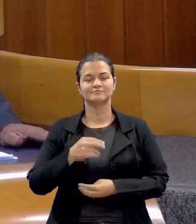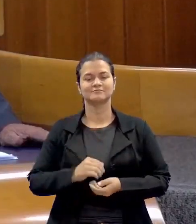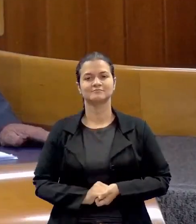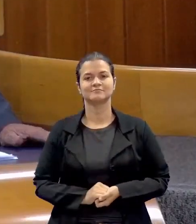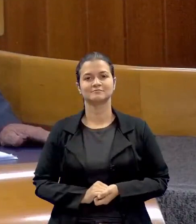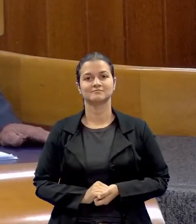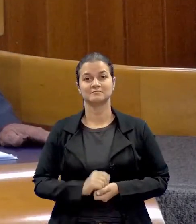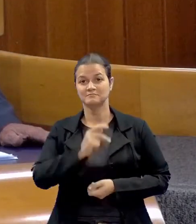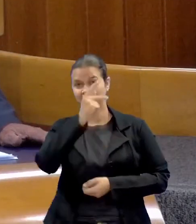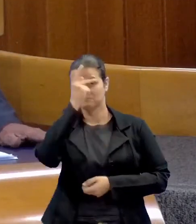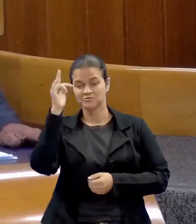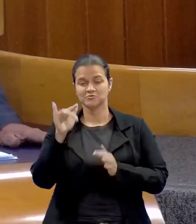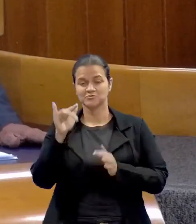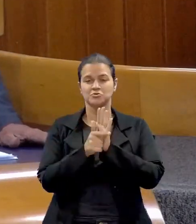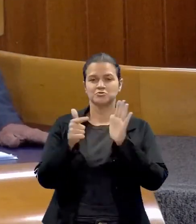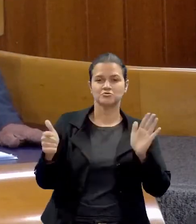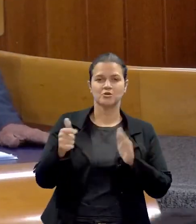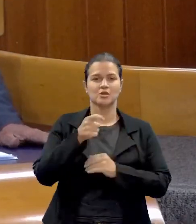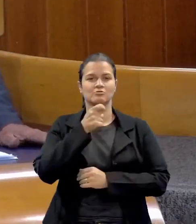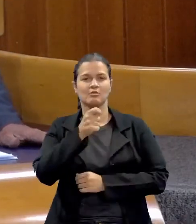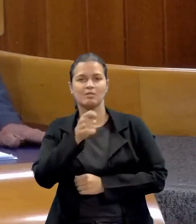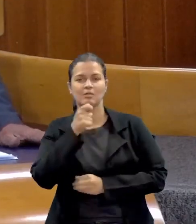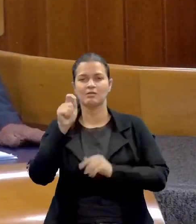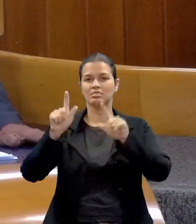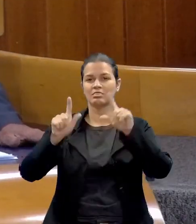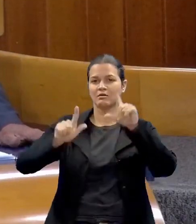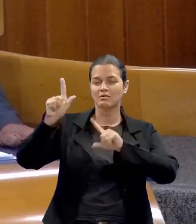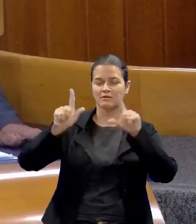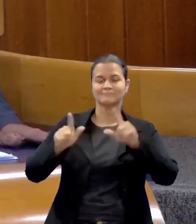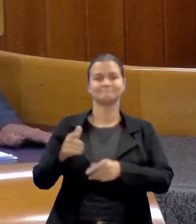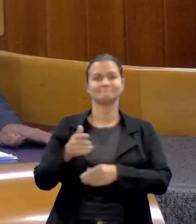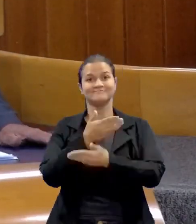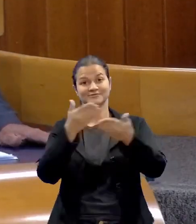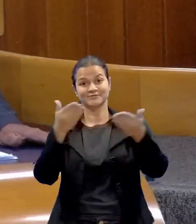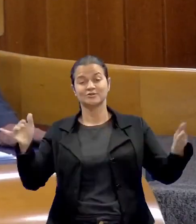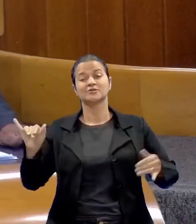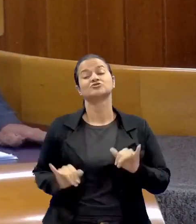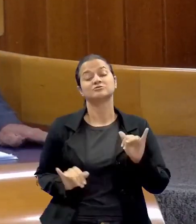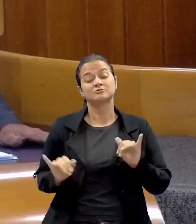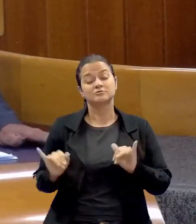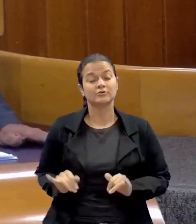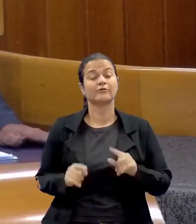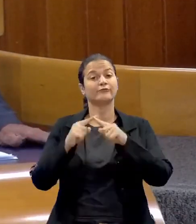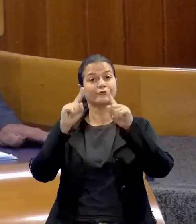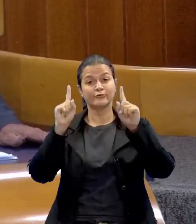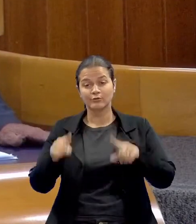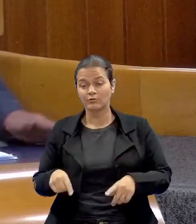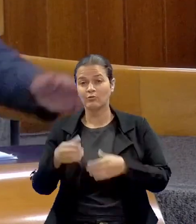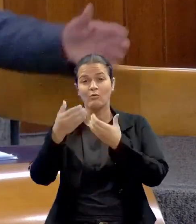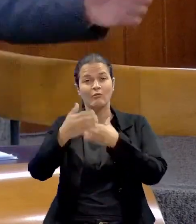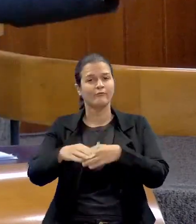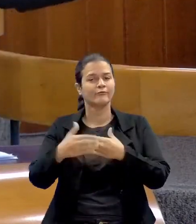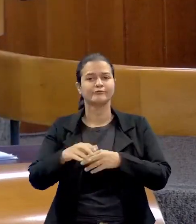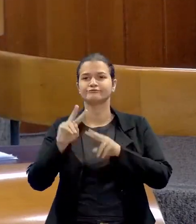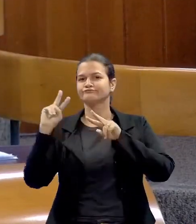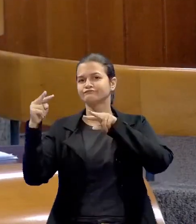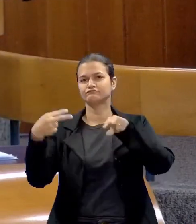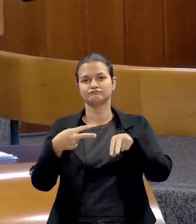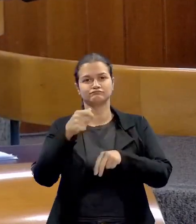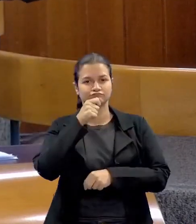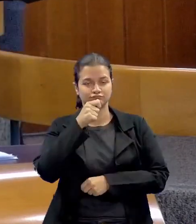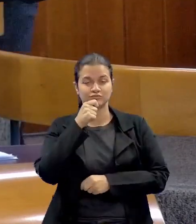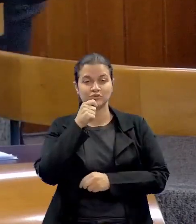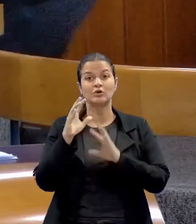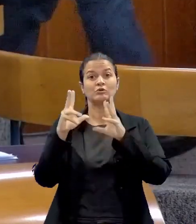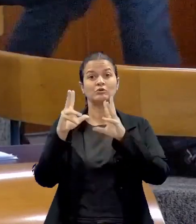imprensa escrita, falada e televisada, sofredores do concurso público que não são reconhecidos, e todo mundo fala que vocês